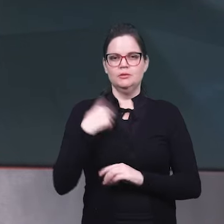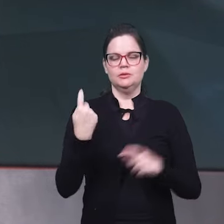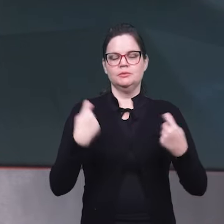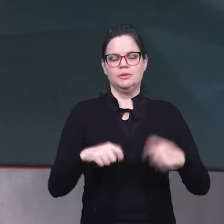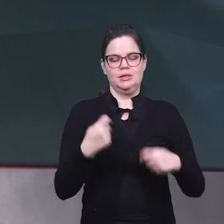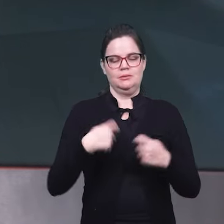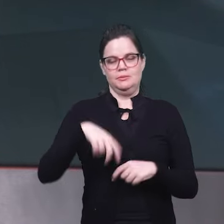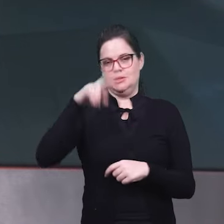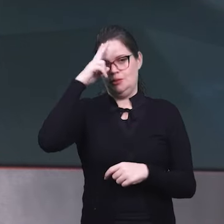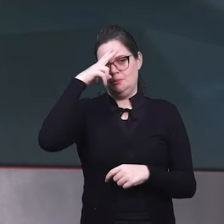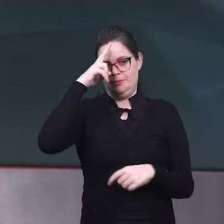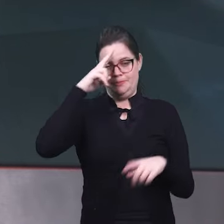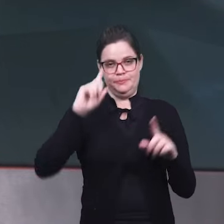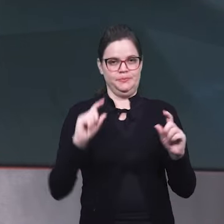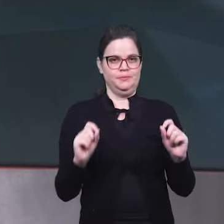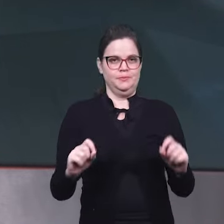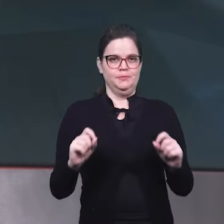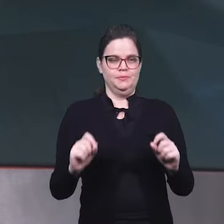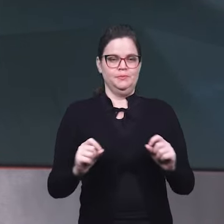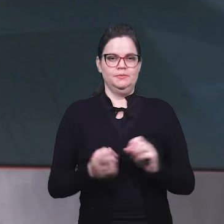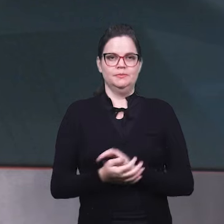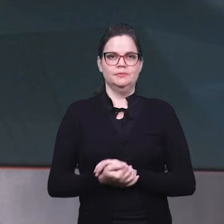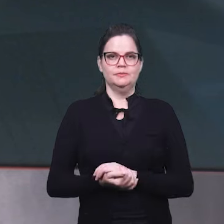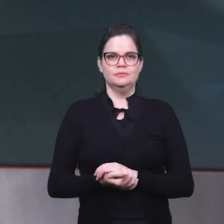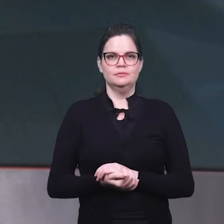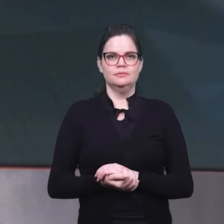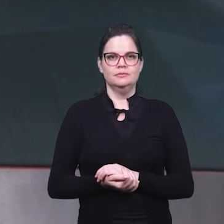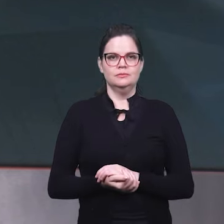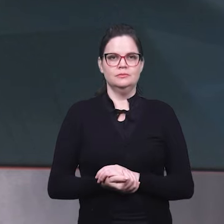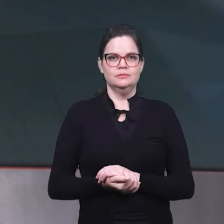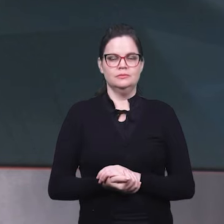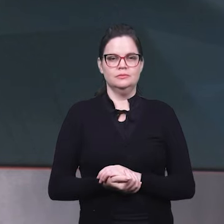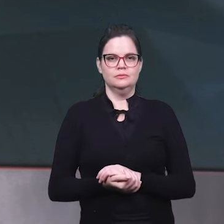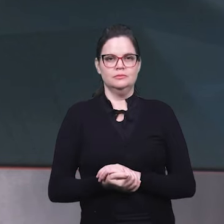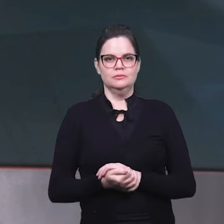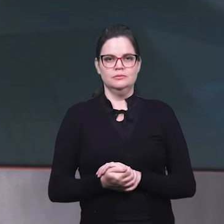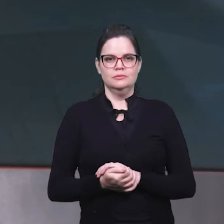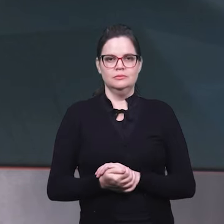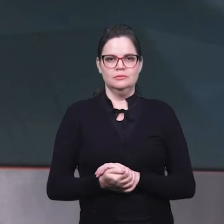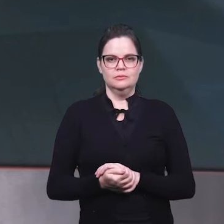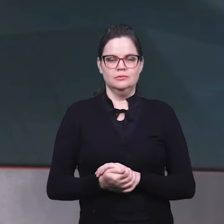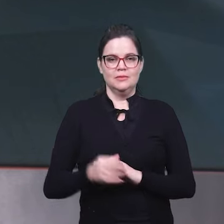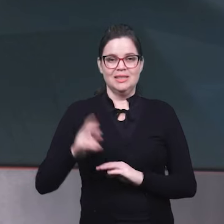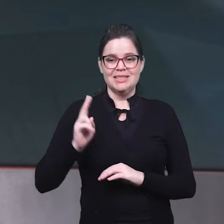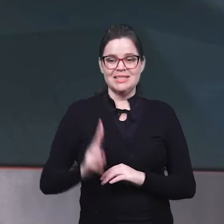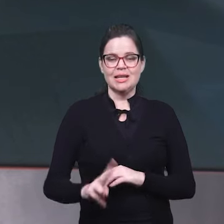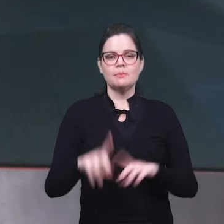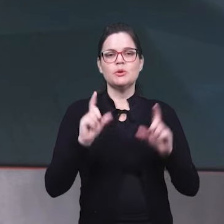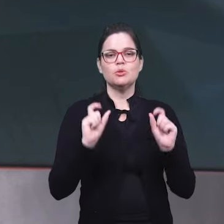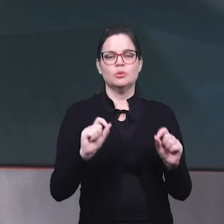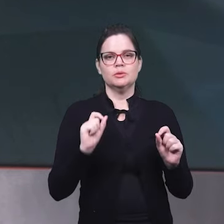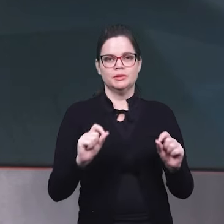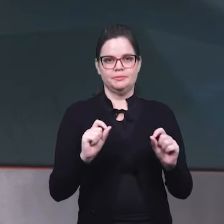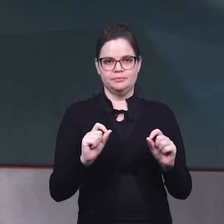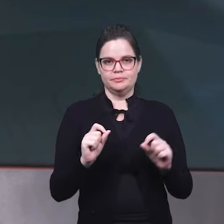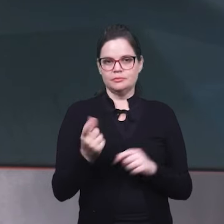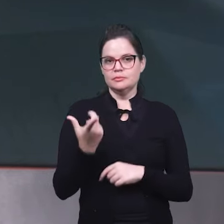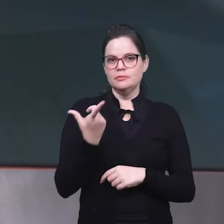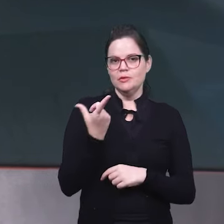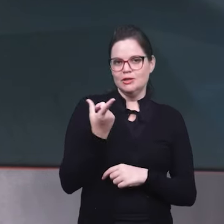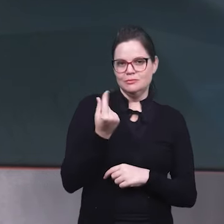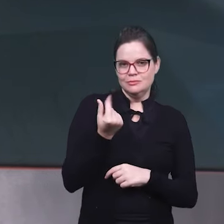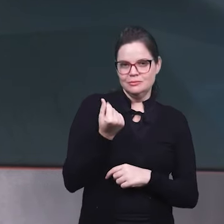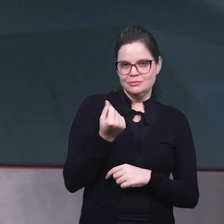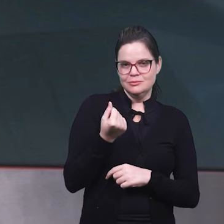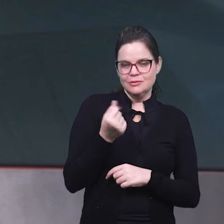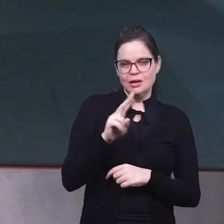bom lembrar. No final, o dinheiro, a moeda, ela vai